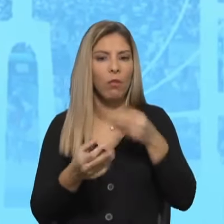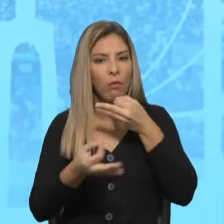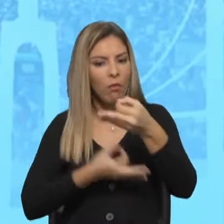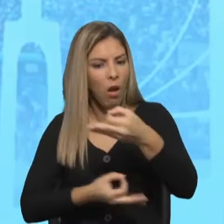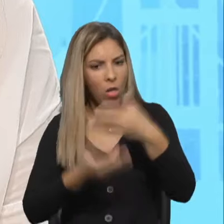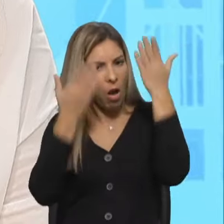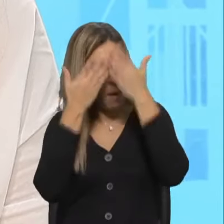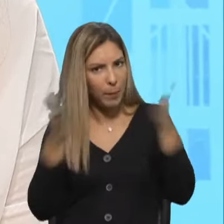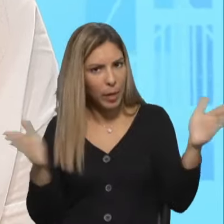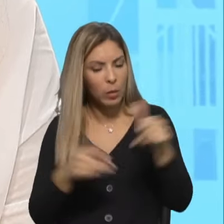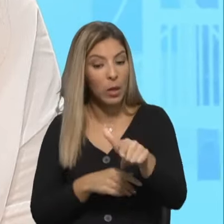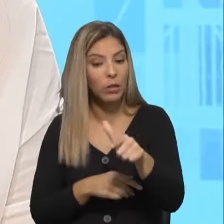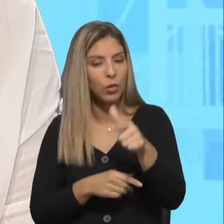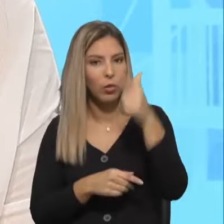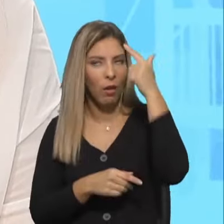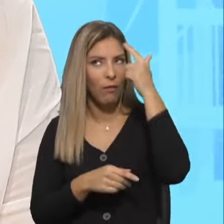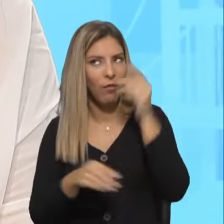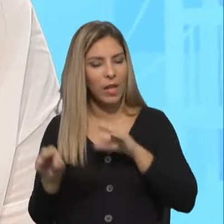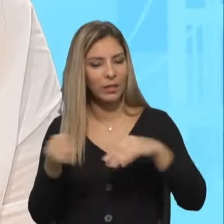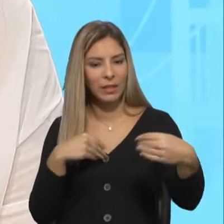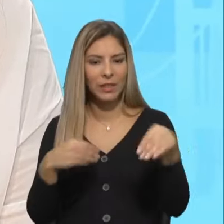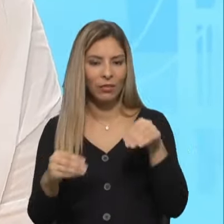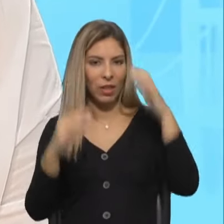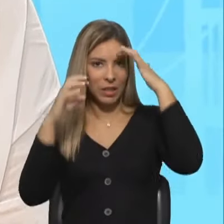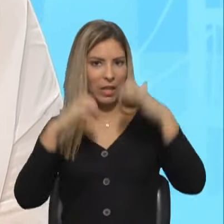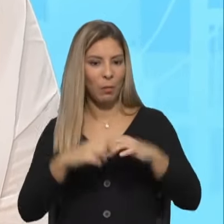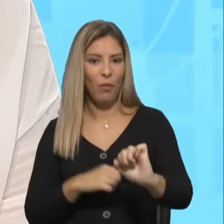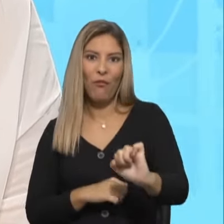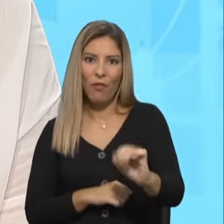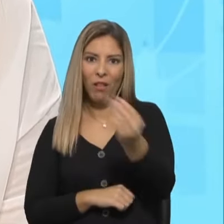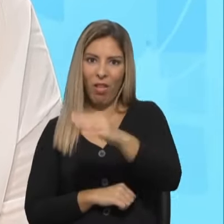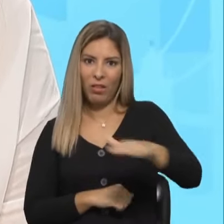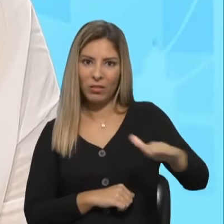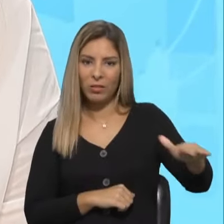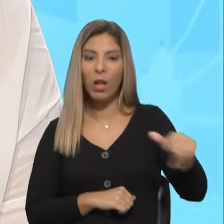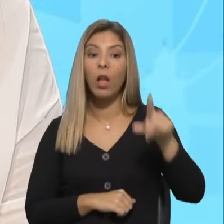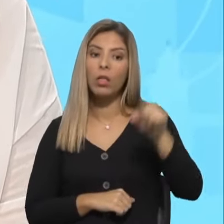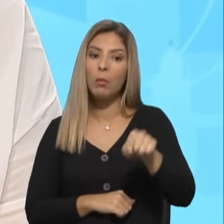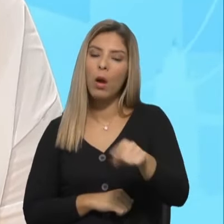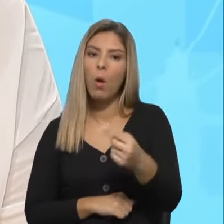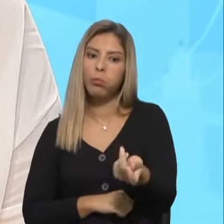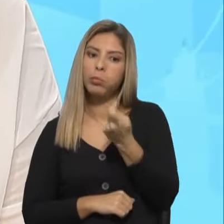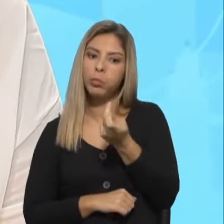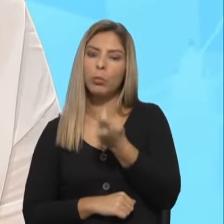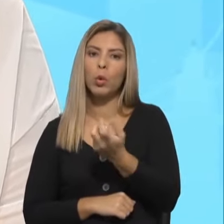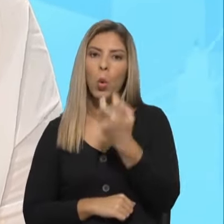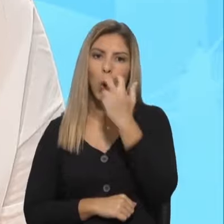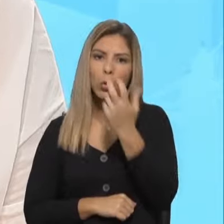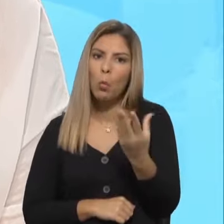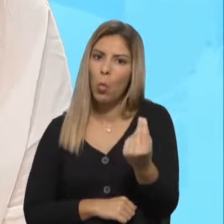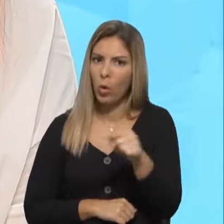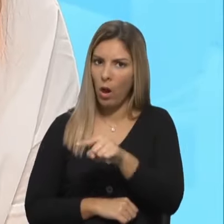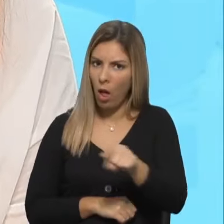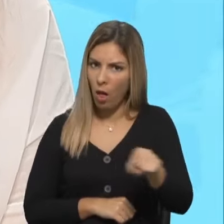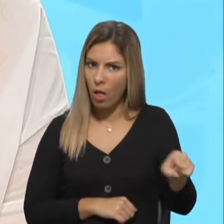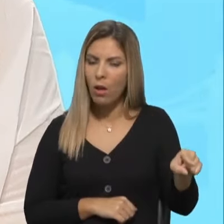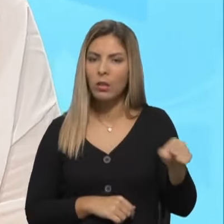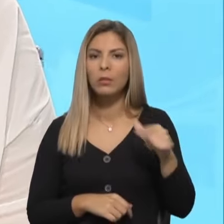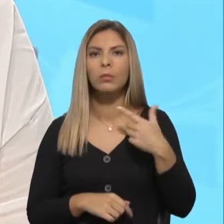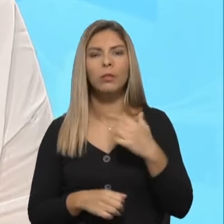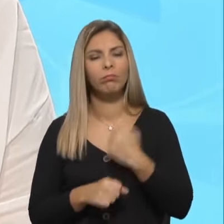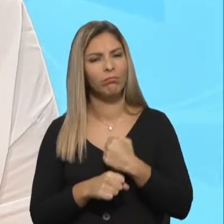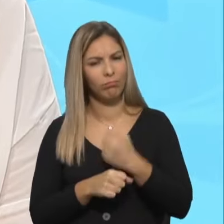os temas porque elas têm essa flexibilidade mental eh tem muita curiosidade também não é e portanto acaba por ser um trabalho